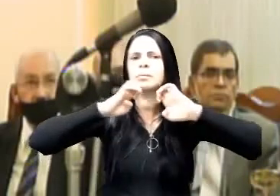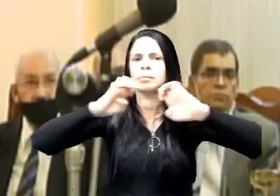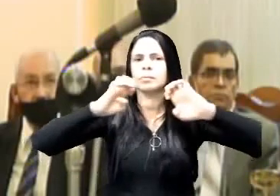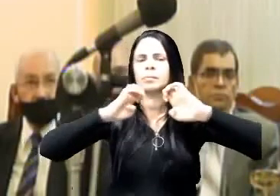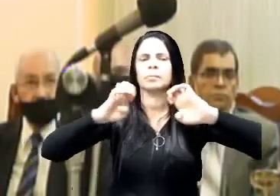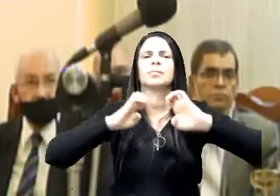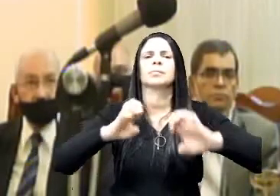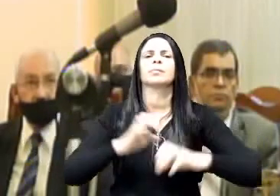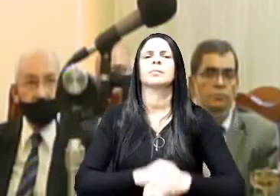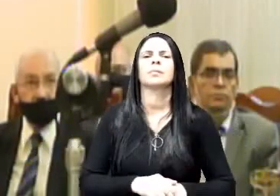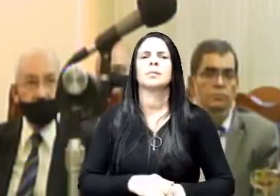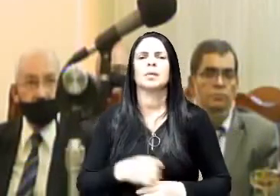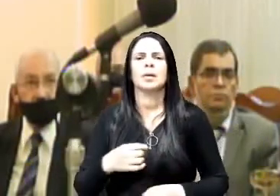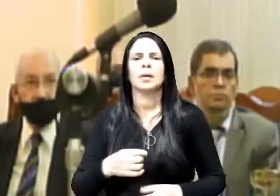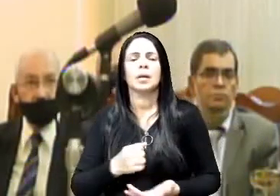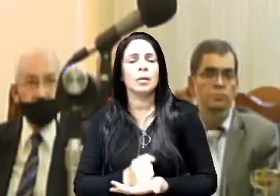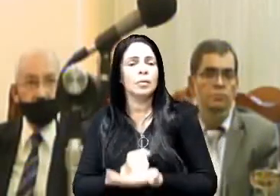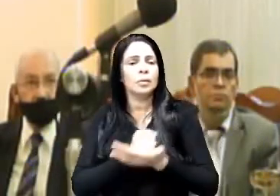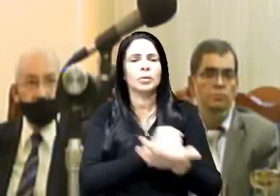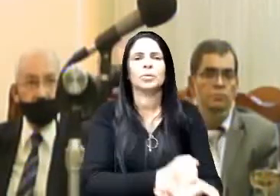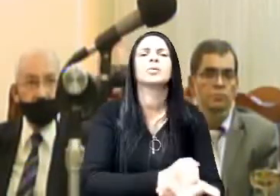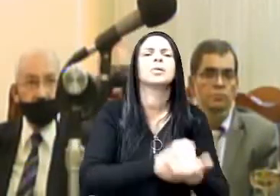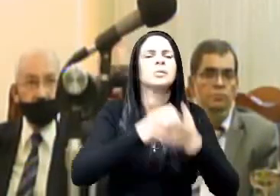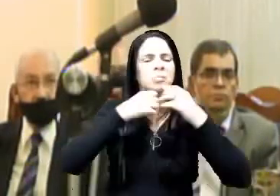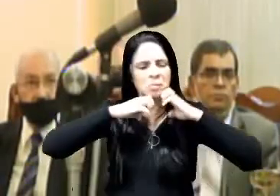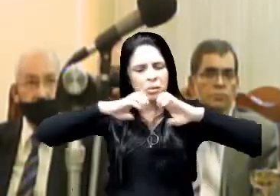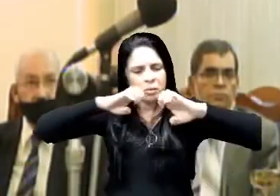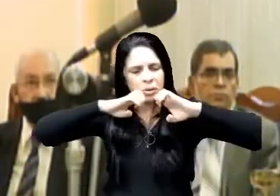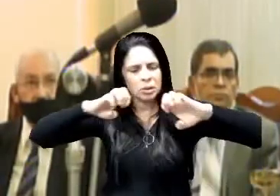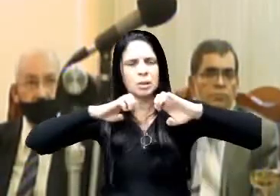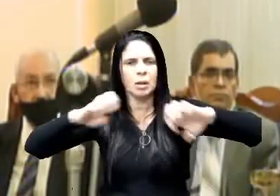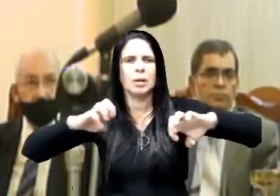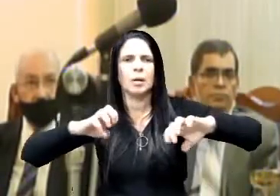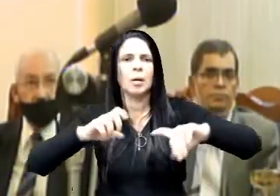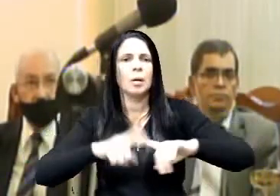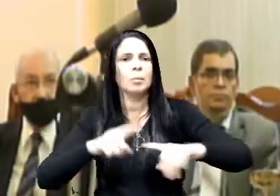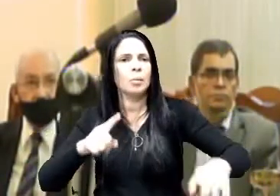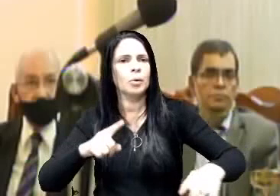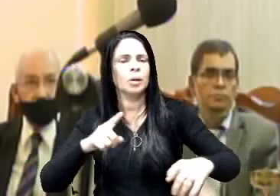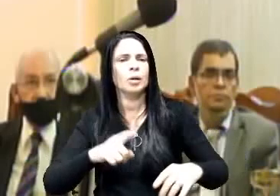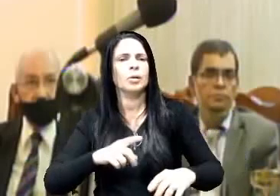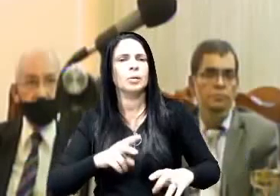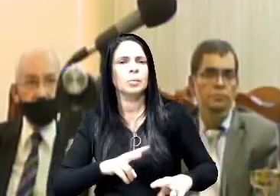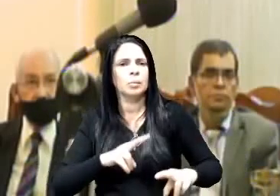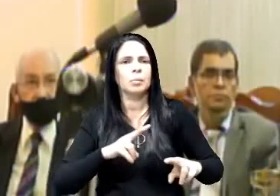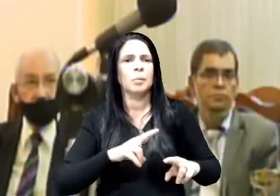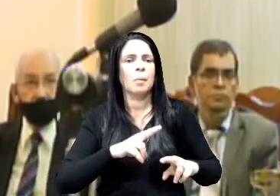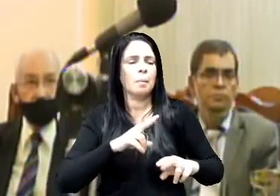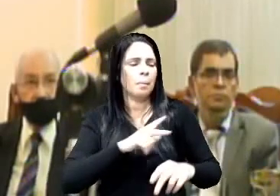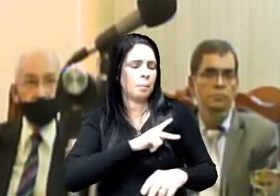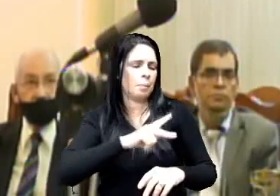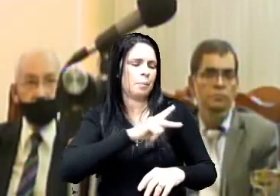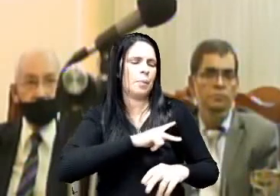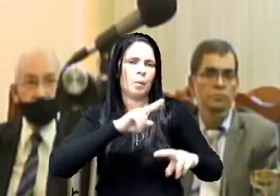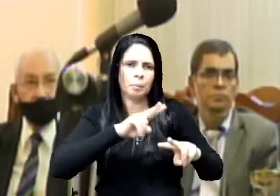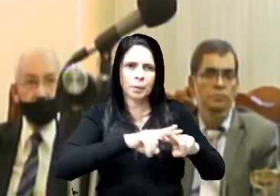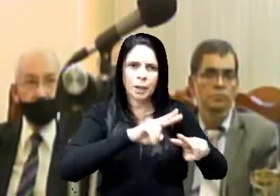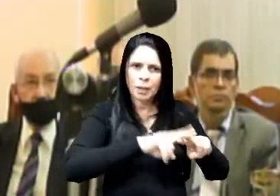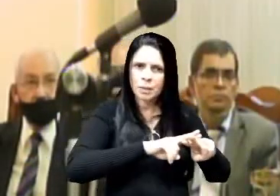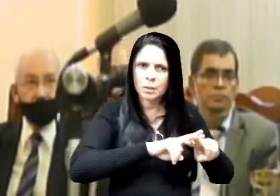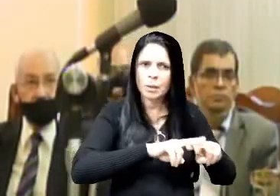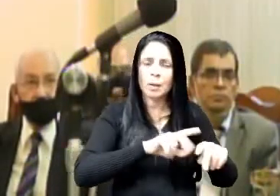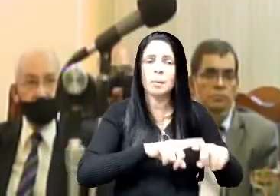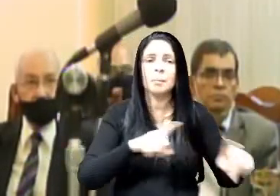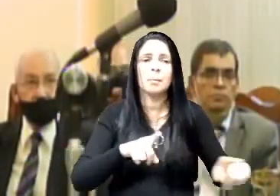contribuindo, estava sendo para proveito do evangelho, porque quanto mais Paulo preso, mais ele pregava, sabe para quem? Para